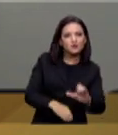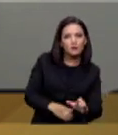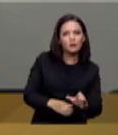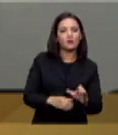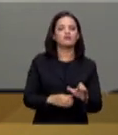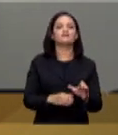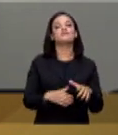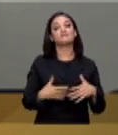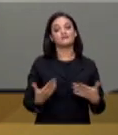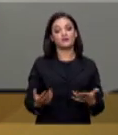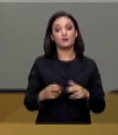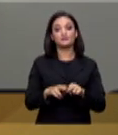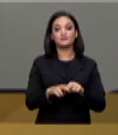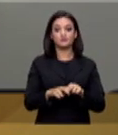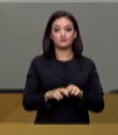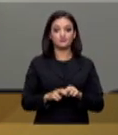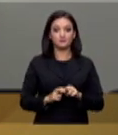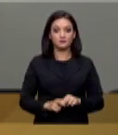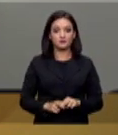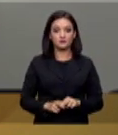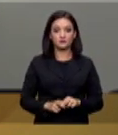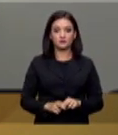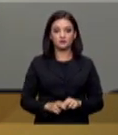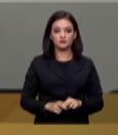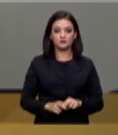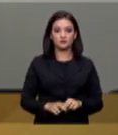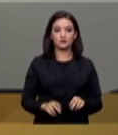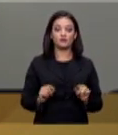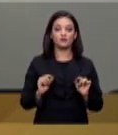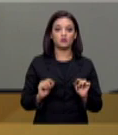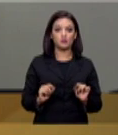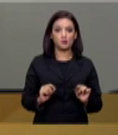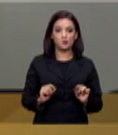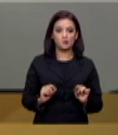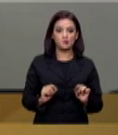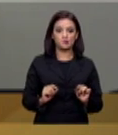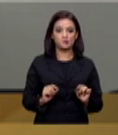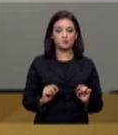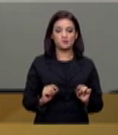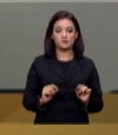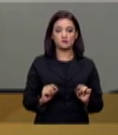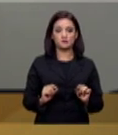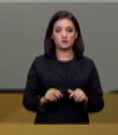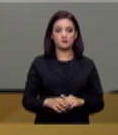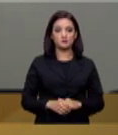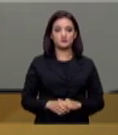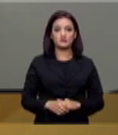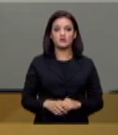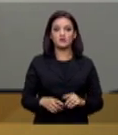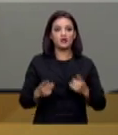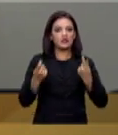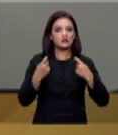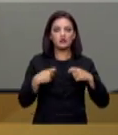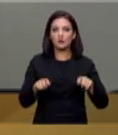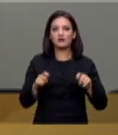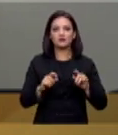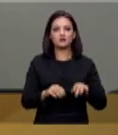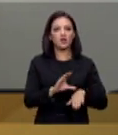presidente, considerando que, sem afirmar e não afirma em nenhum momento a necessidade de se retirar da Constituição a possibilidade de